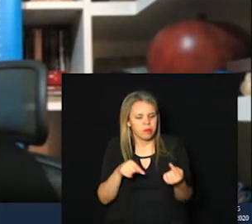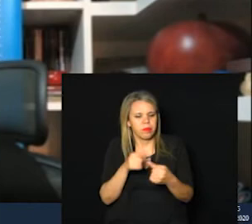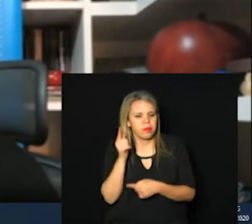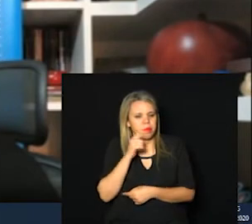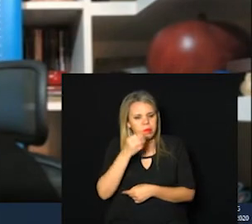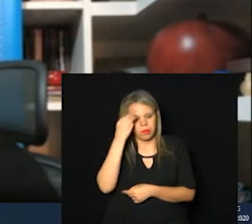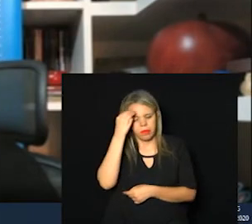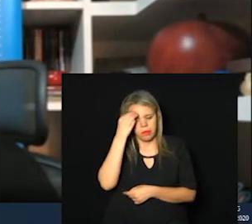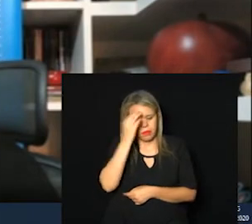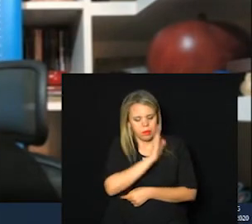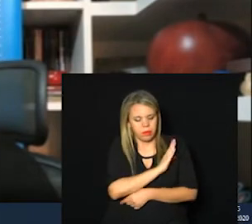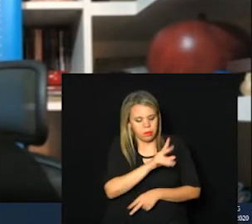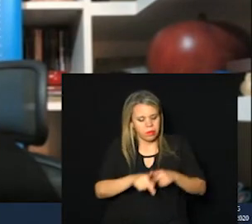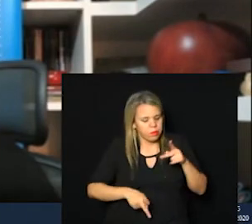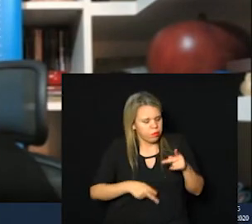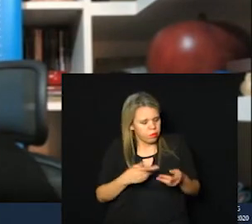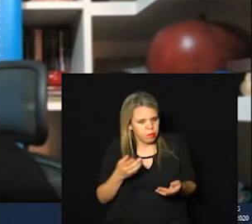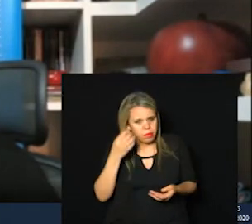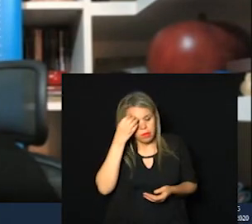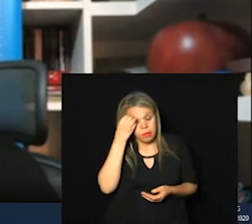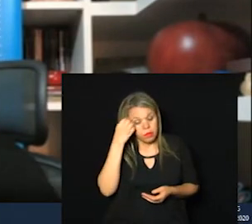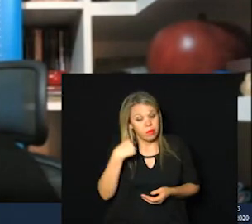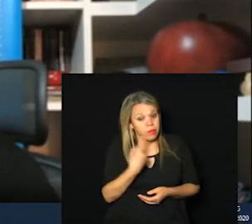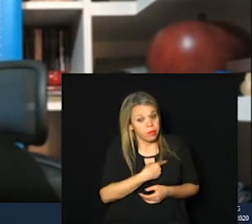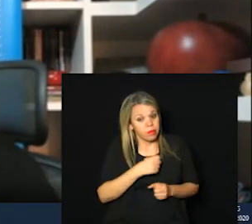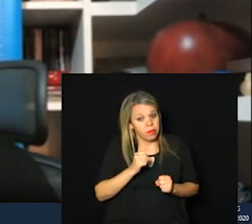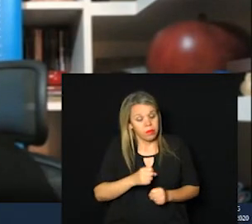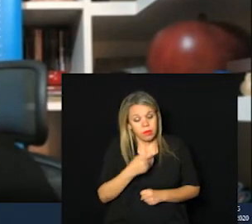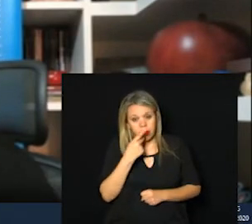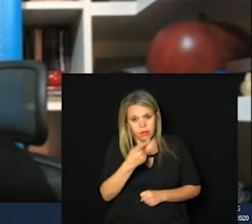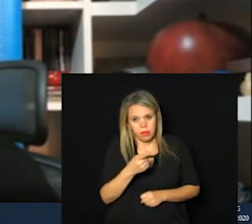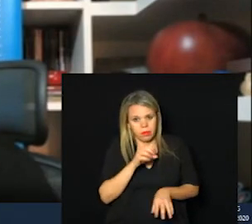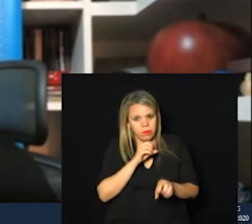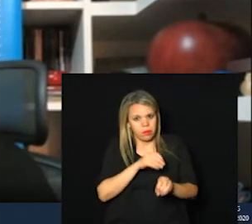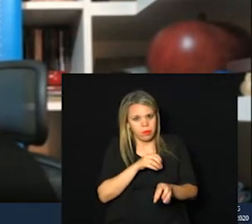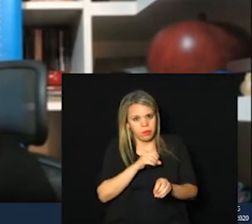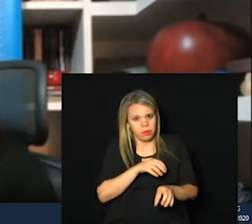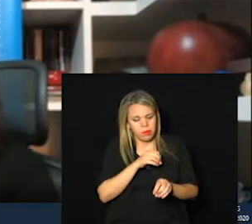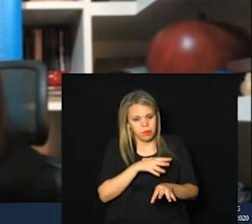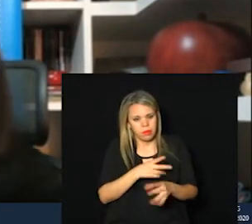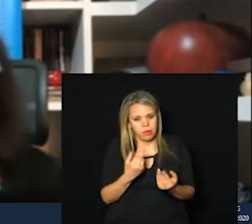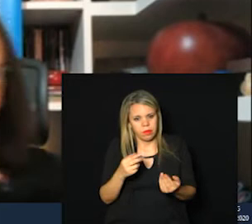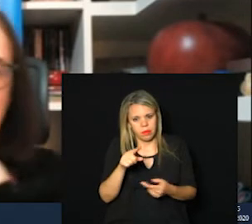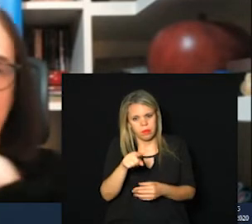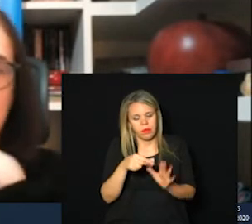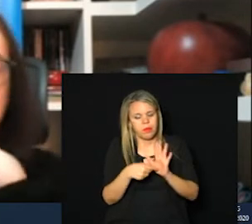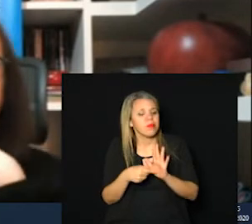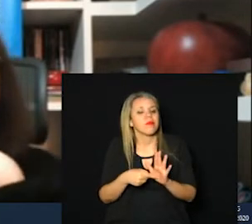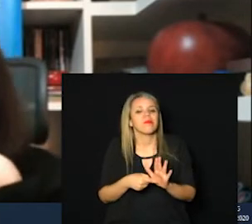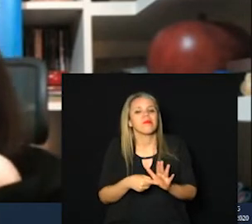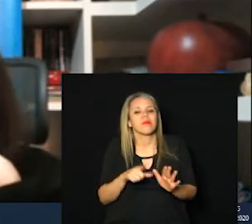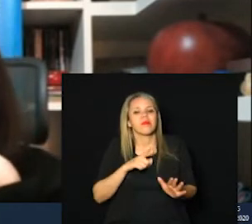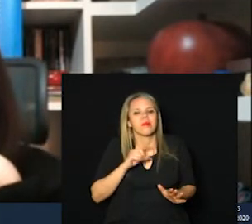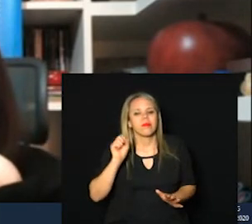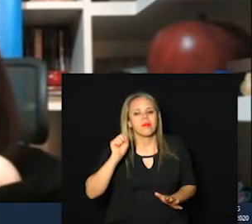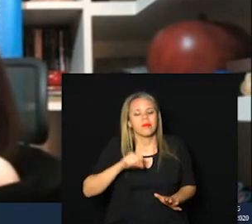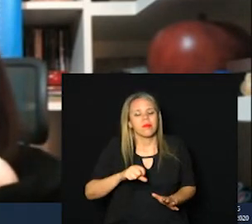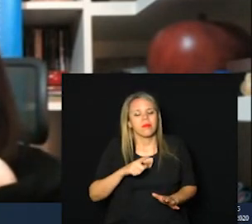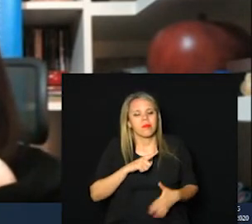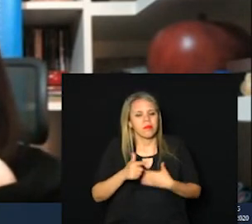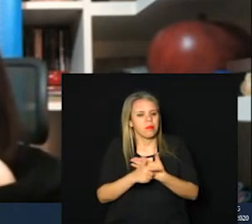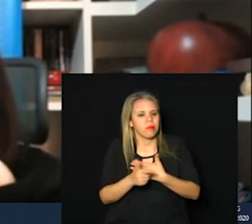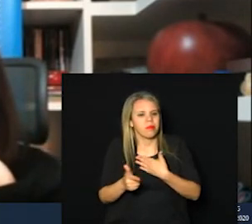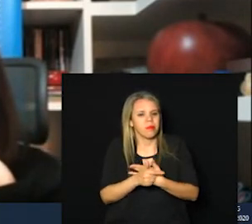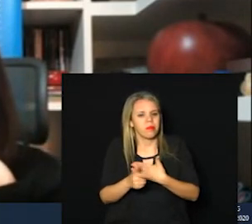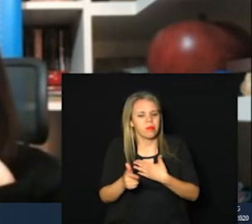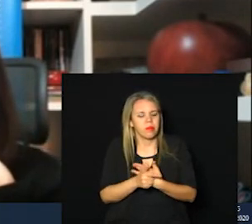mente e o coração das pessoas, e a gente poder dizer que a educação, como você bem apontou, tem sim esse papel, e a